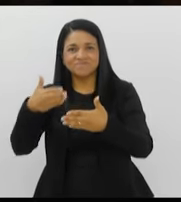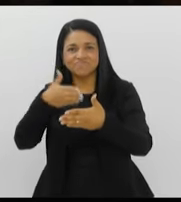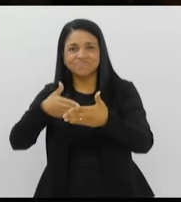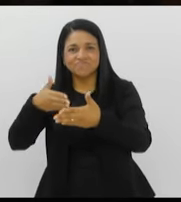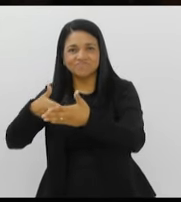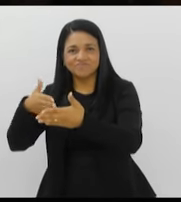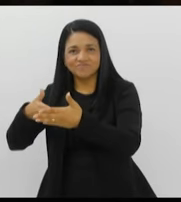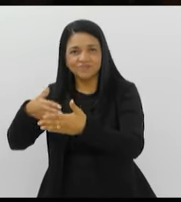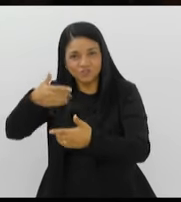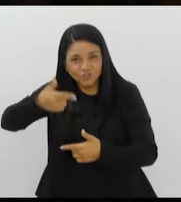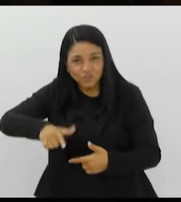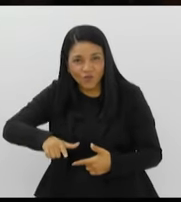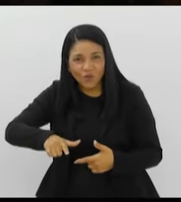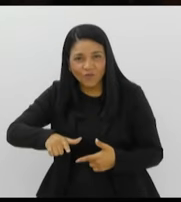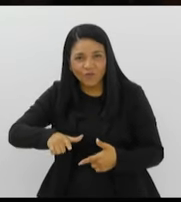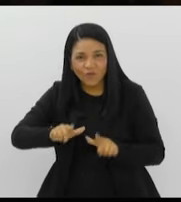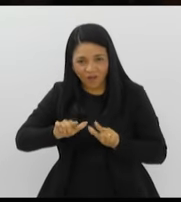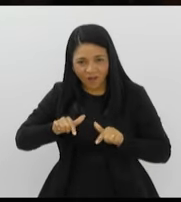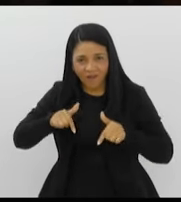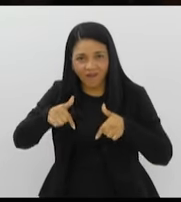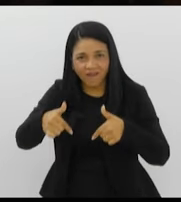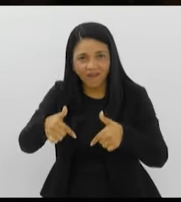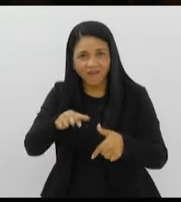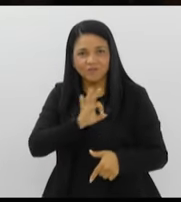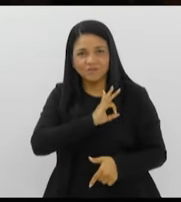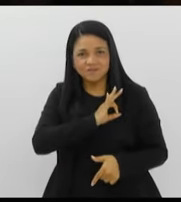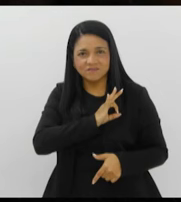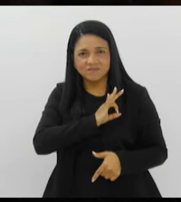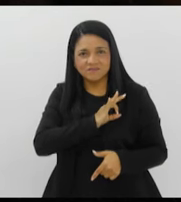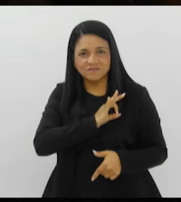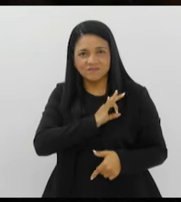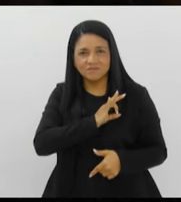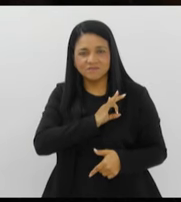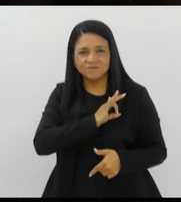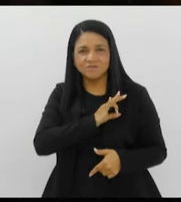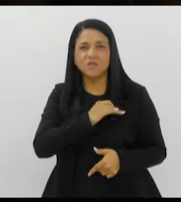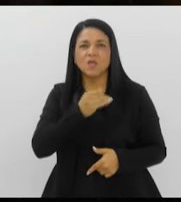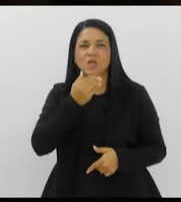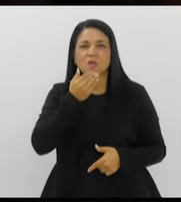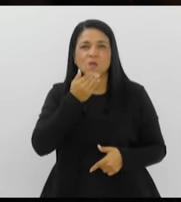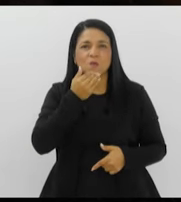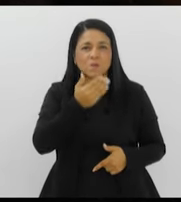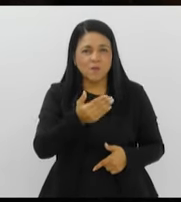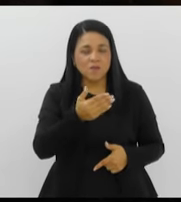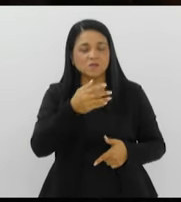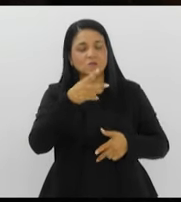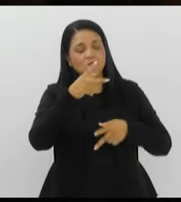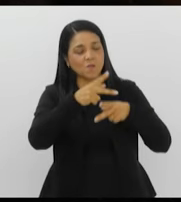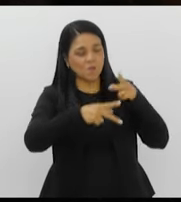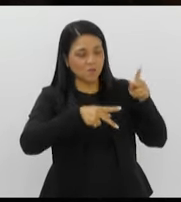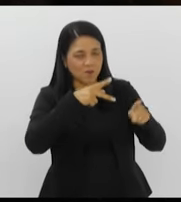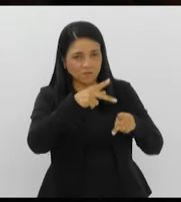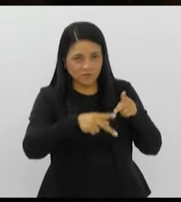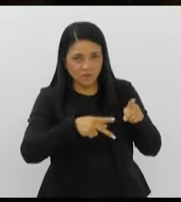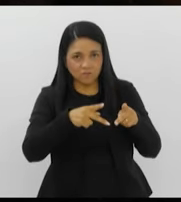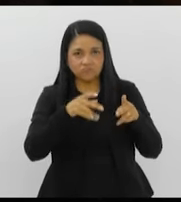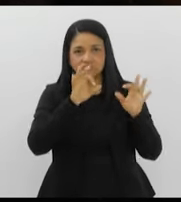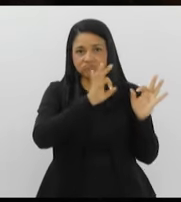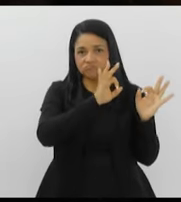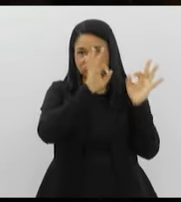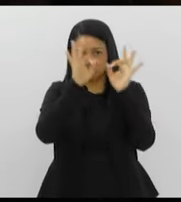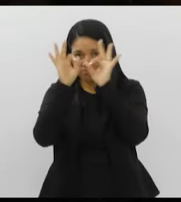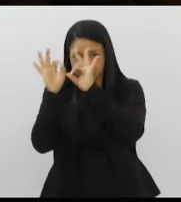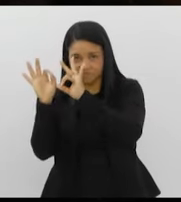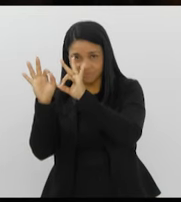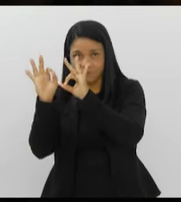Outra operação. Eu peço e digo a toda a população que nos assiste.